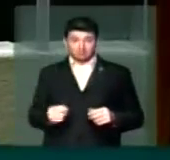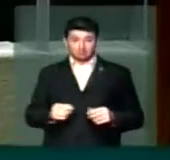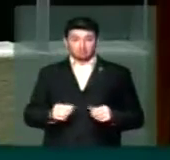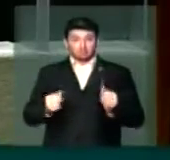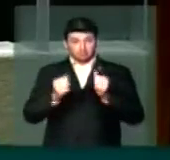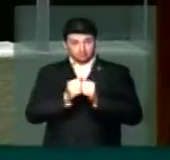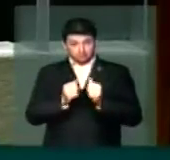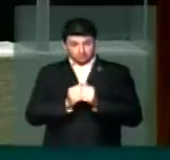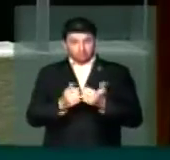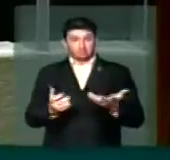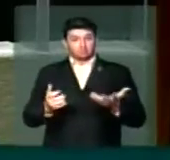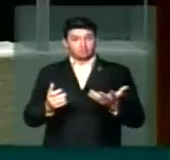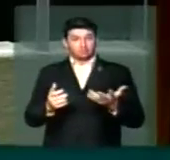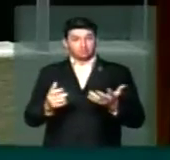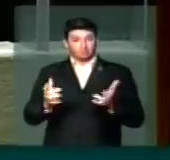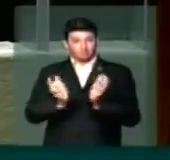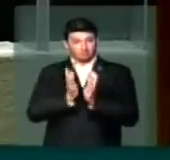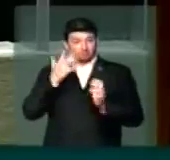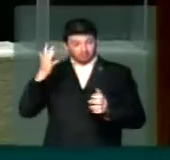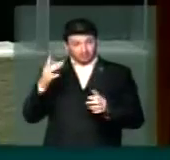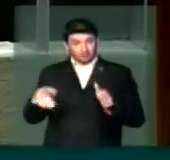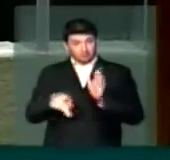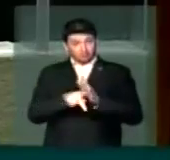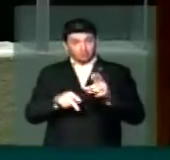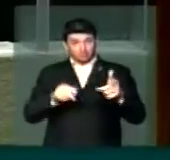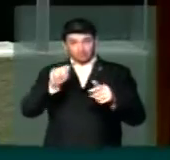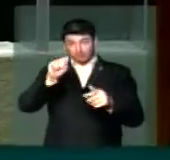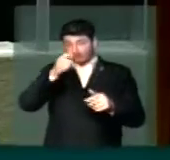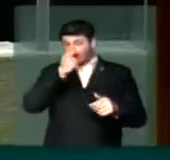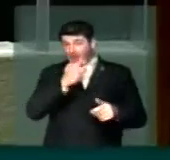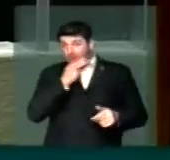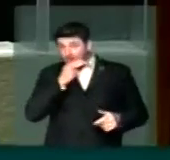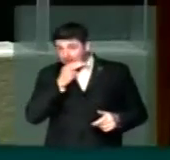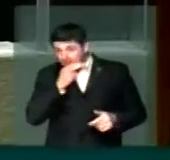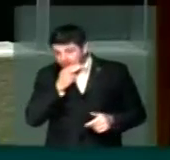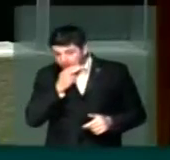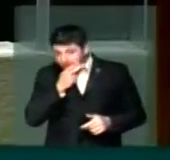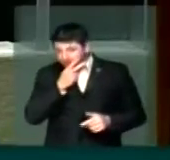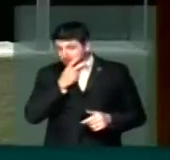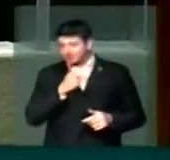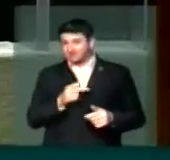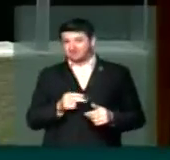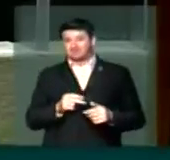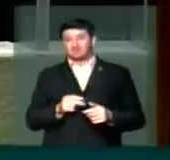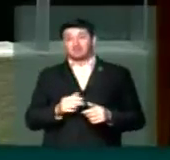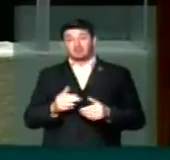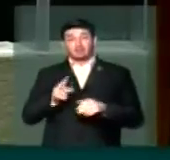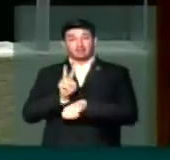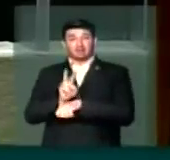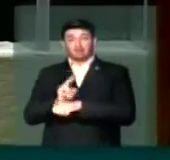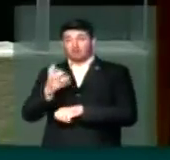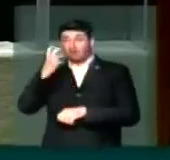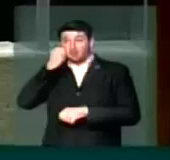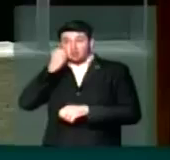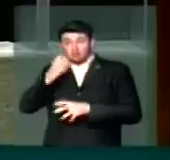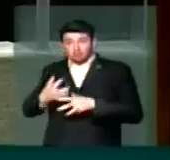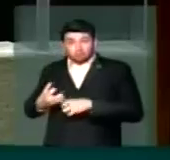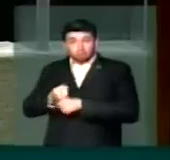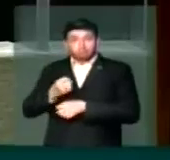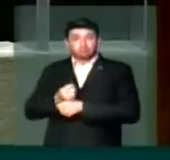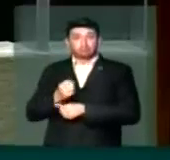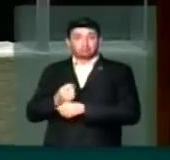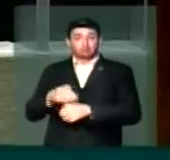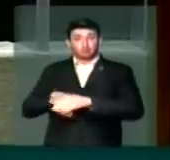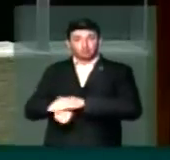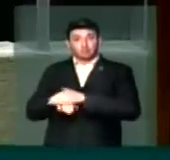e os partidos do candidato Aécio defendem o superávit primário. Depende